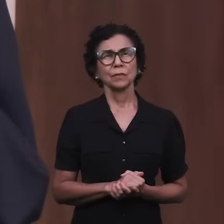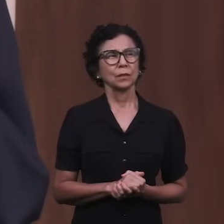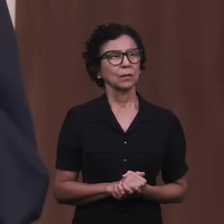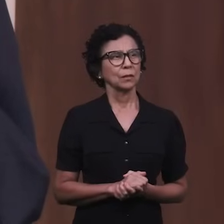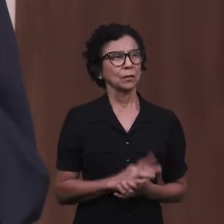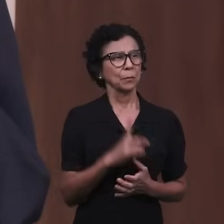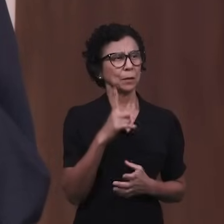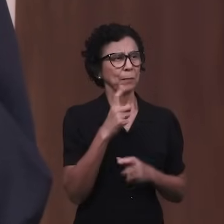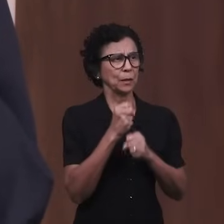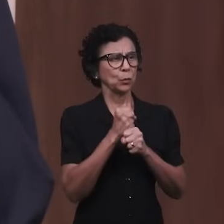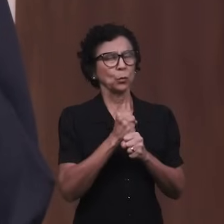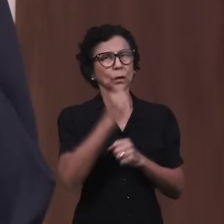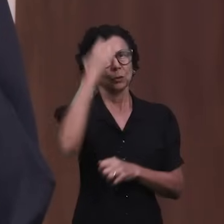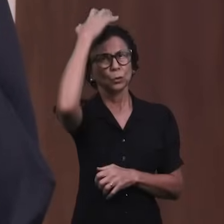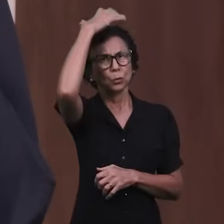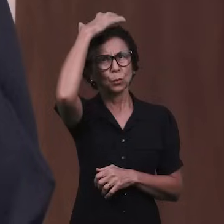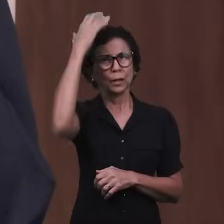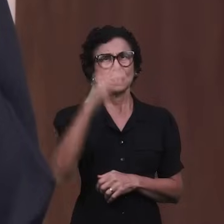Bom, ele